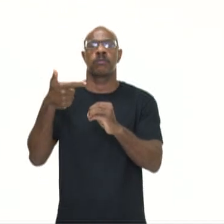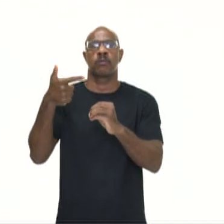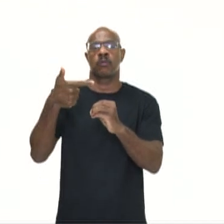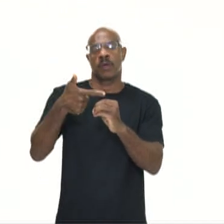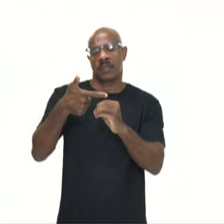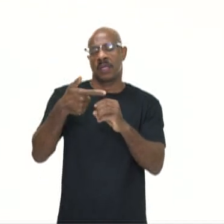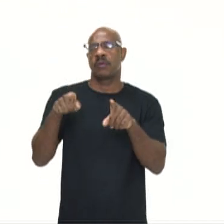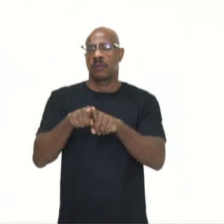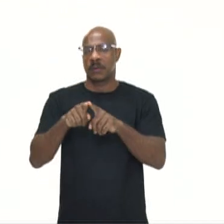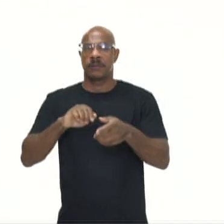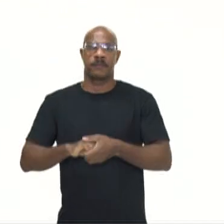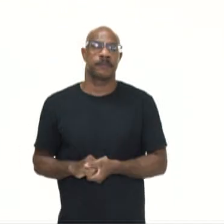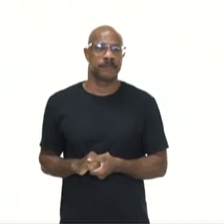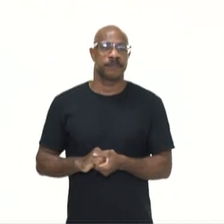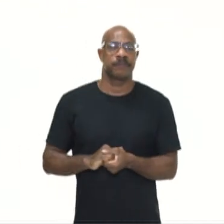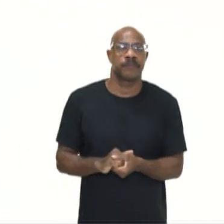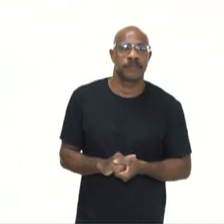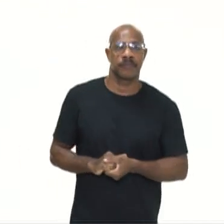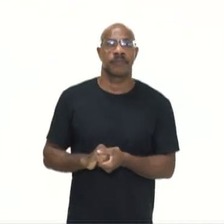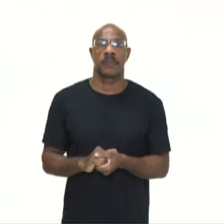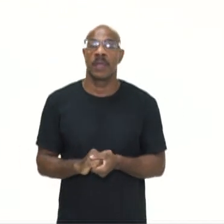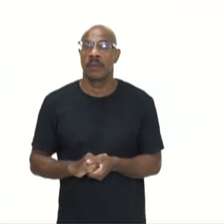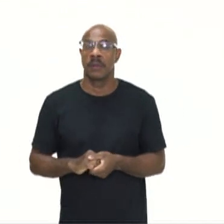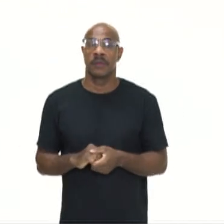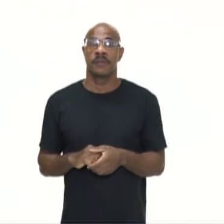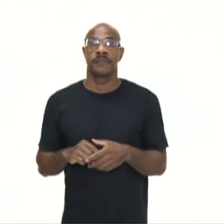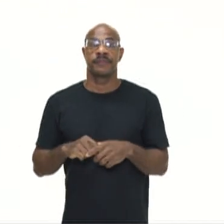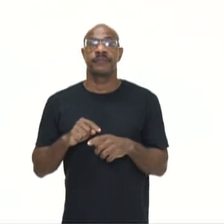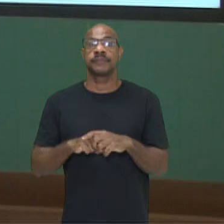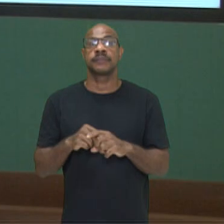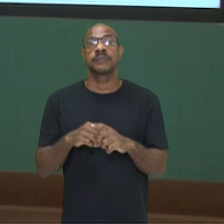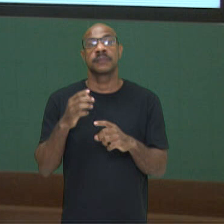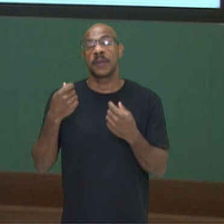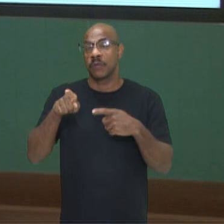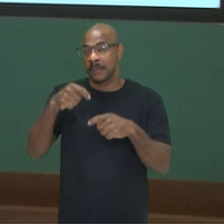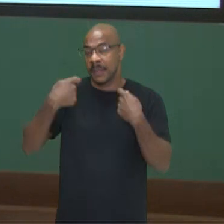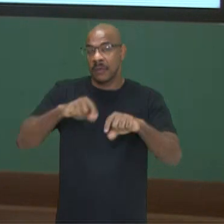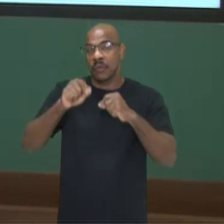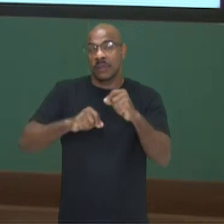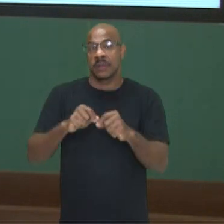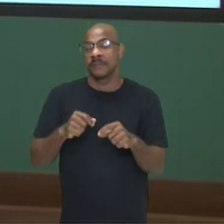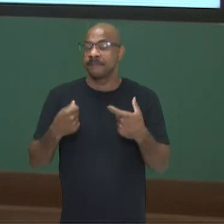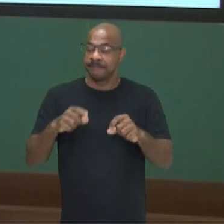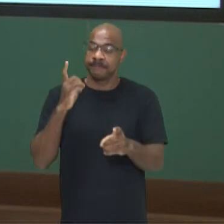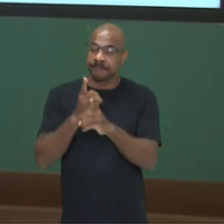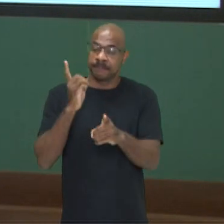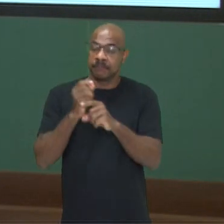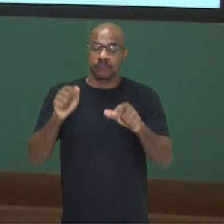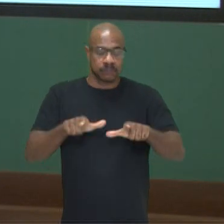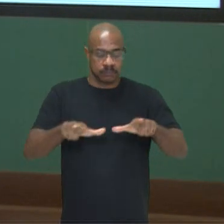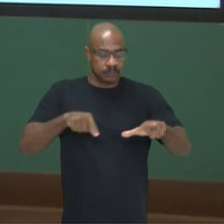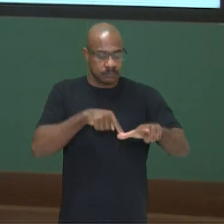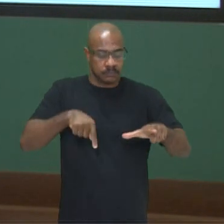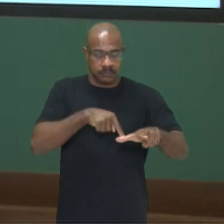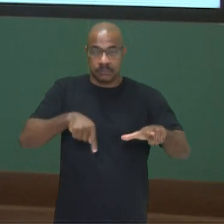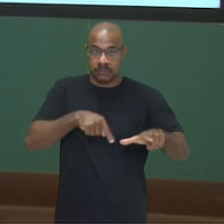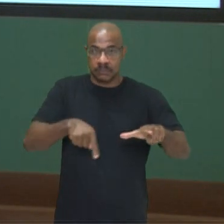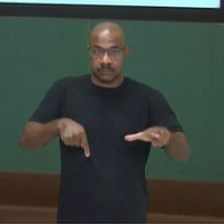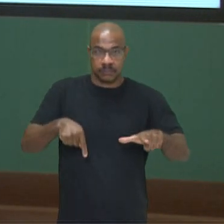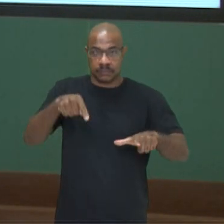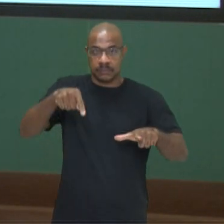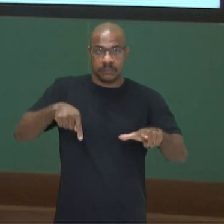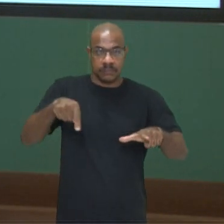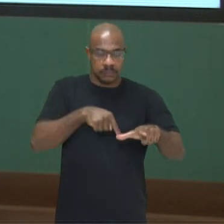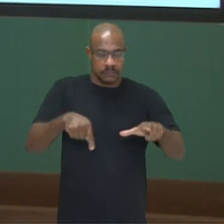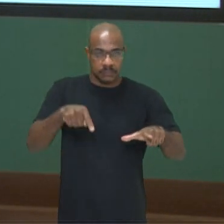quadrados, ok? Só que não é isso que ele quer. Você precisou encontrar o valor do ladinho aqui. Você sabe que todo